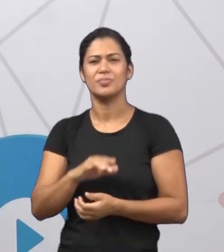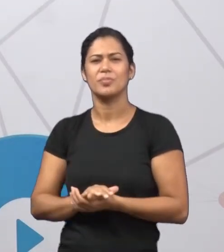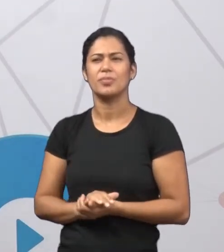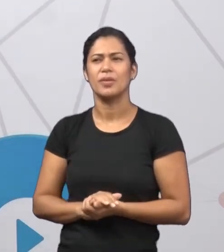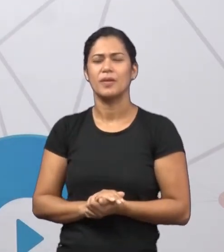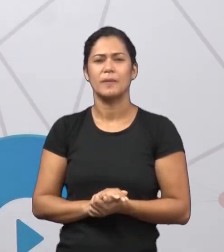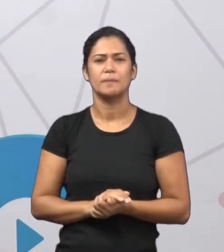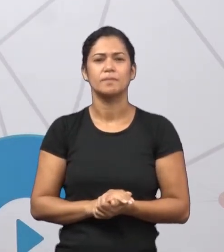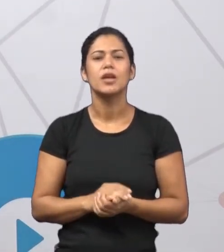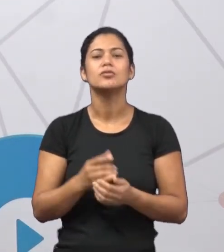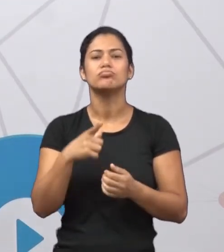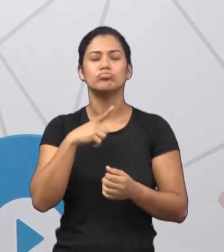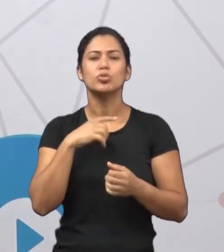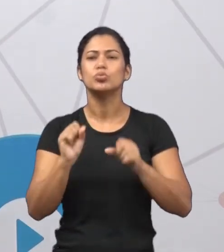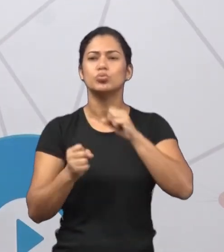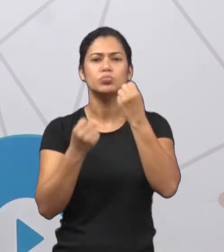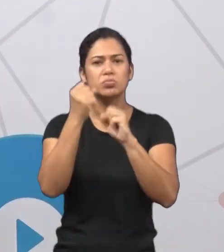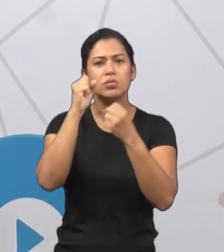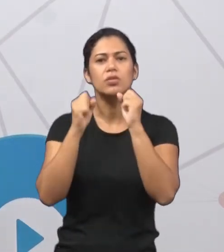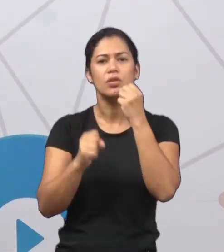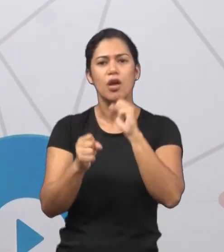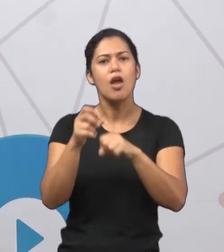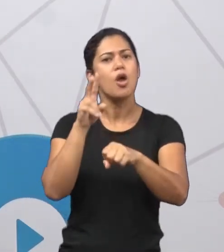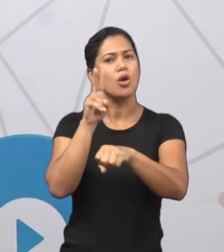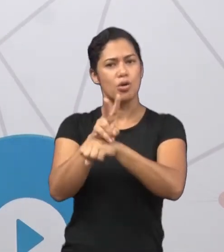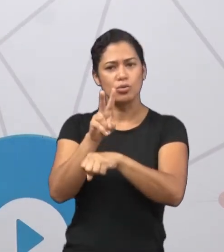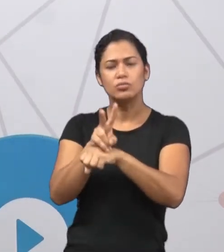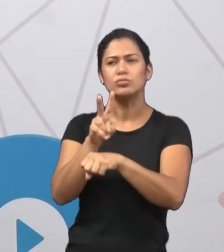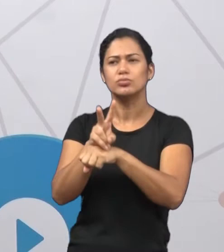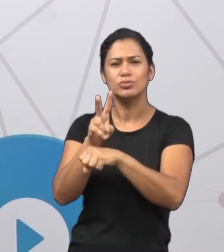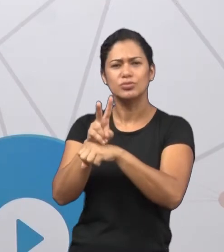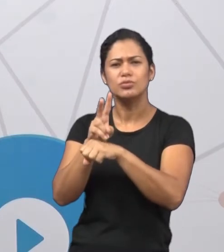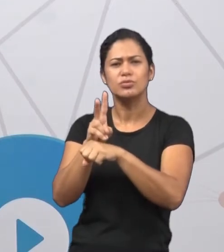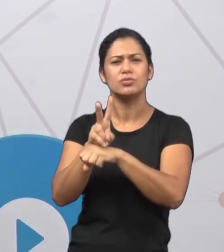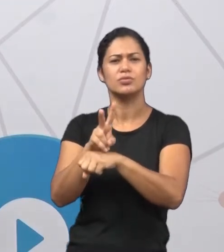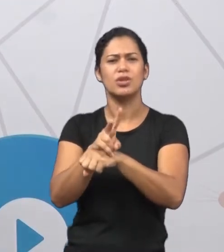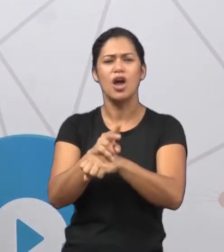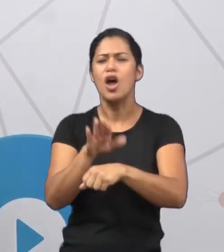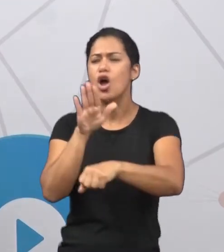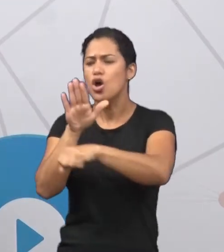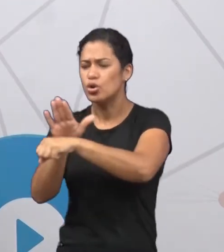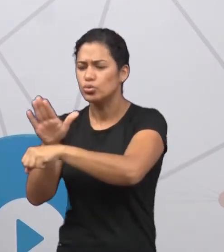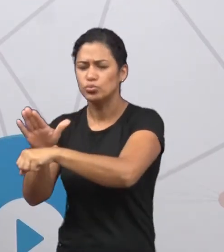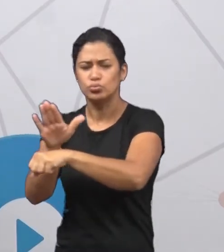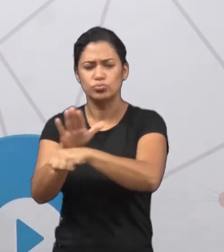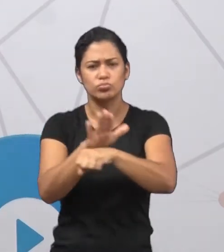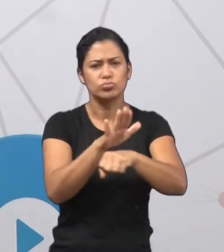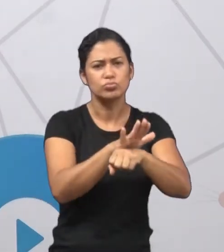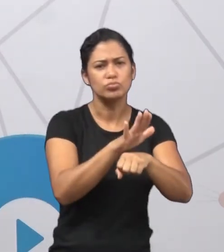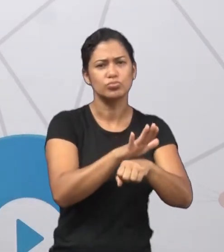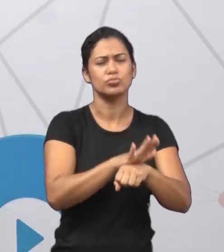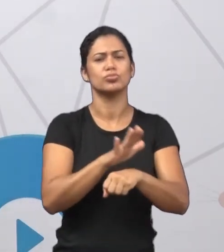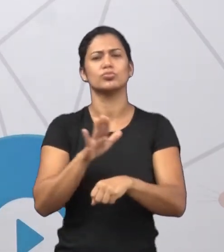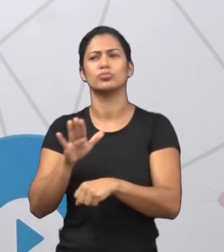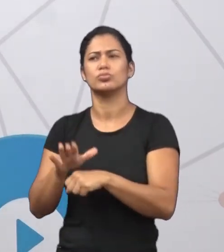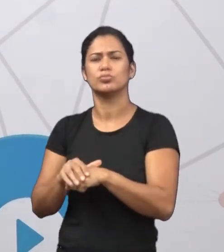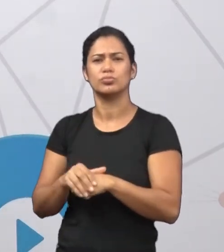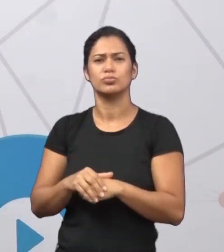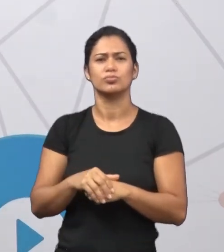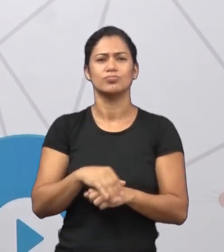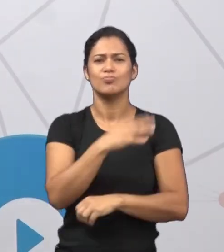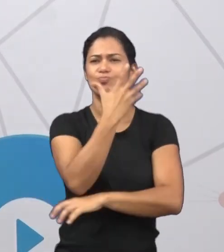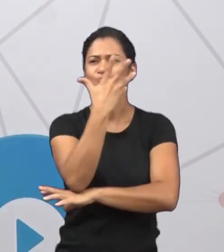que algumas indústrias elas têm esse cuidado e eles fazem de tudo para poluir menos possível o nosso